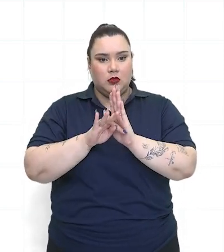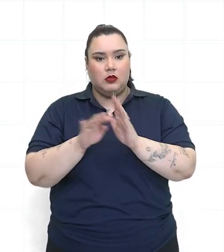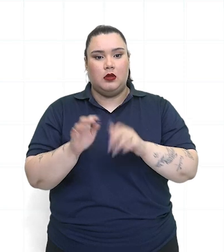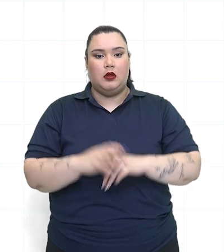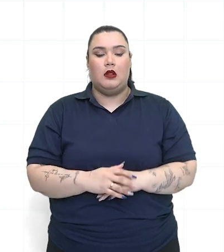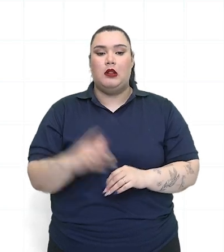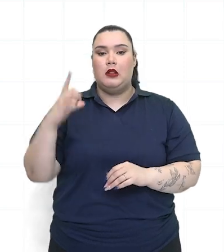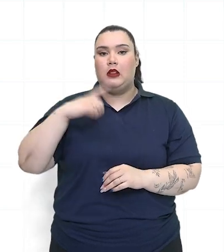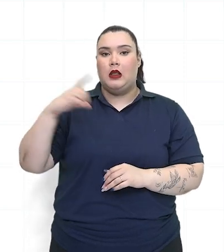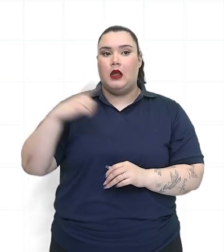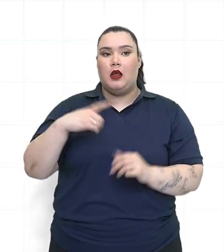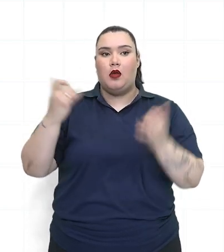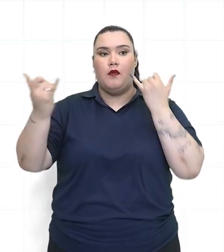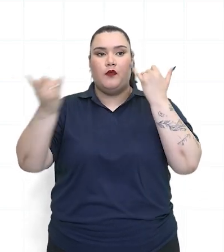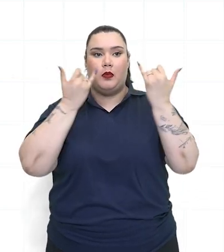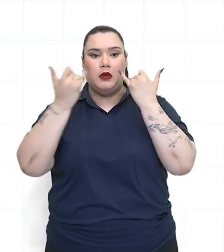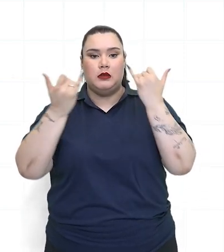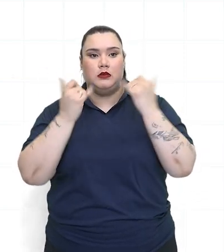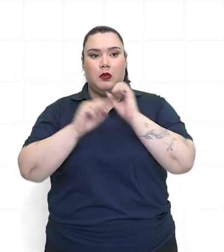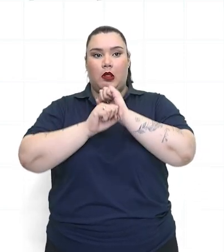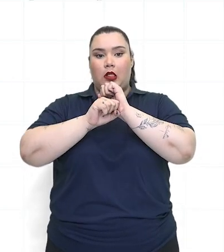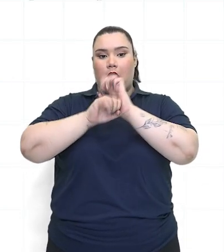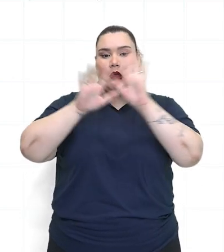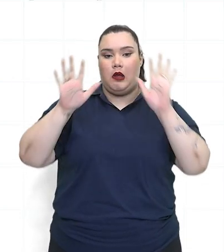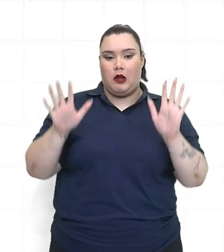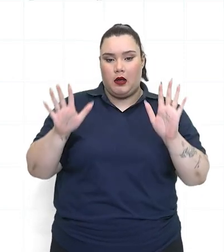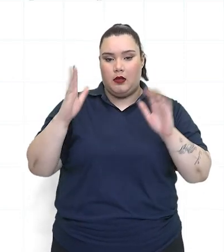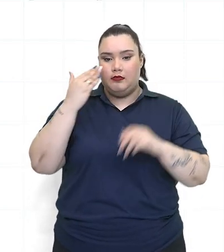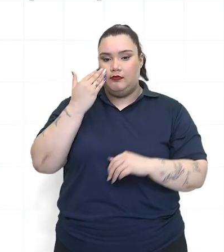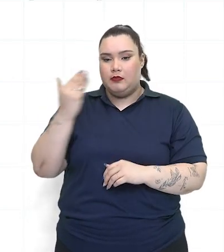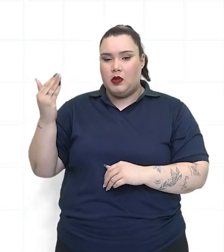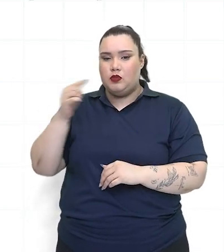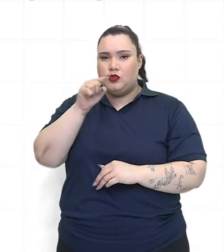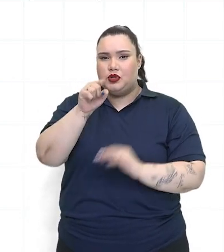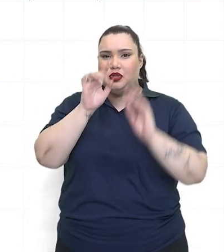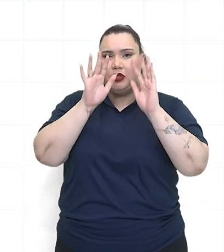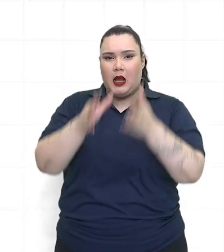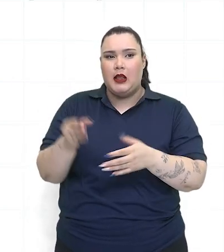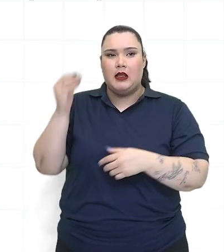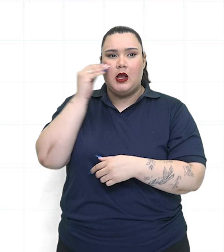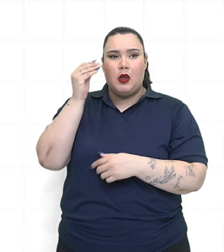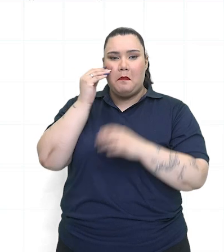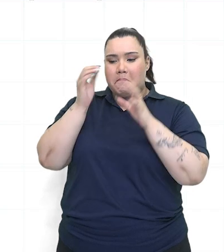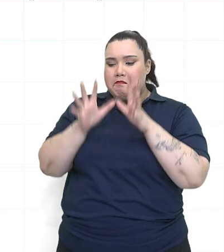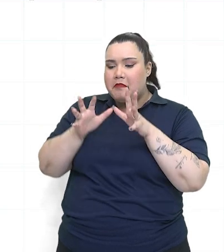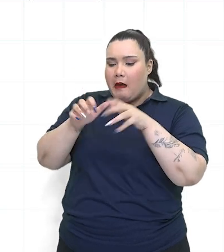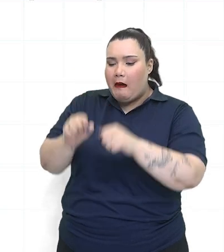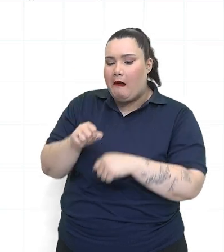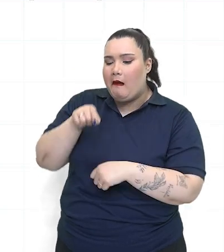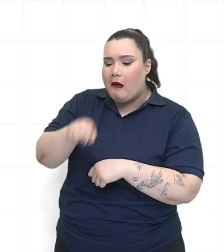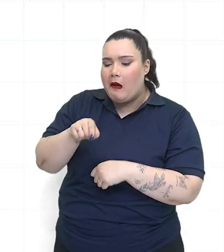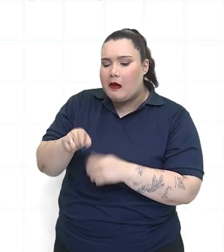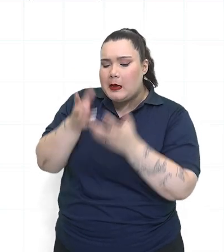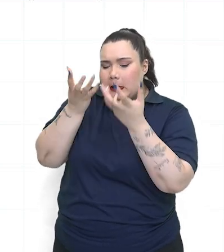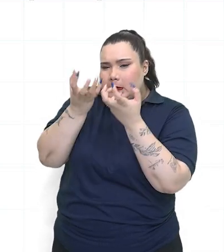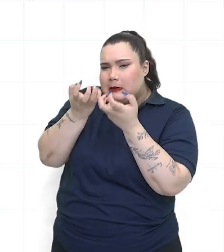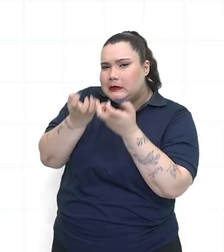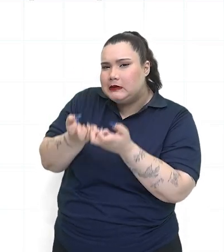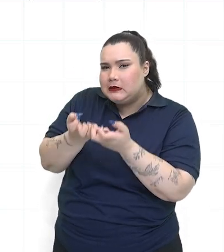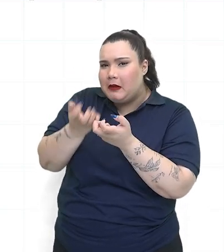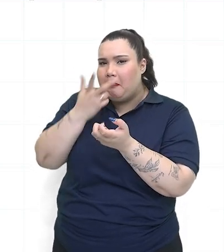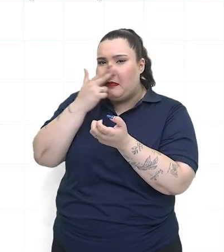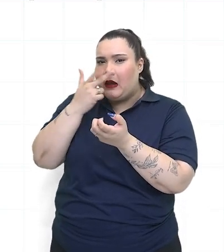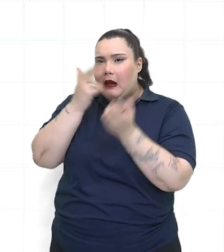nós temos uma informação bem clara. Diz assim, você já tentou pegar um galinho seco e